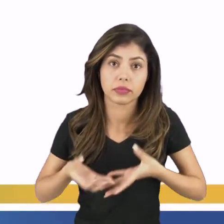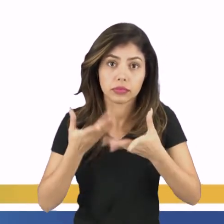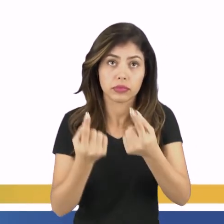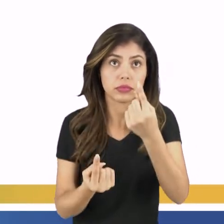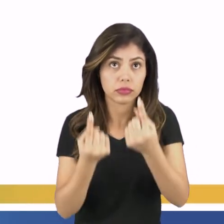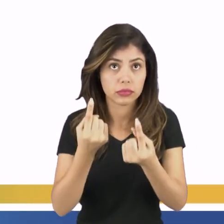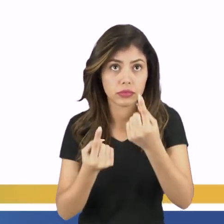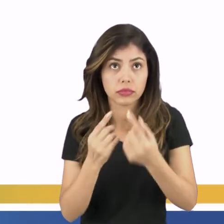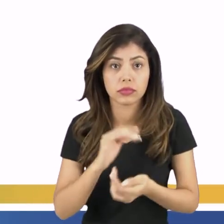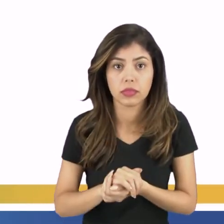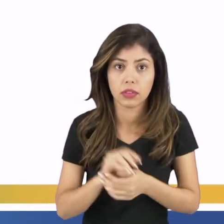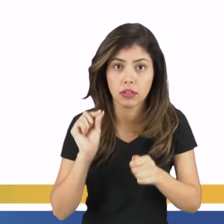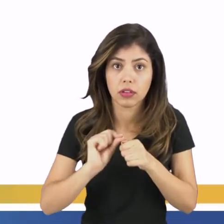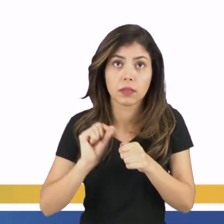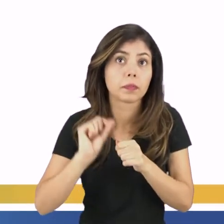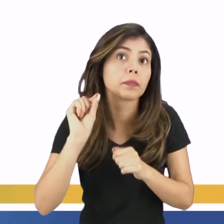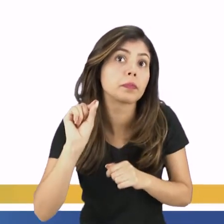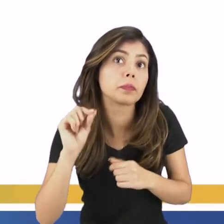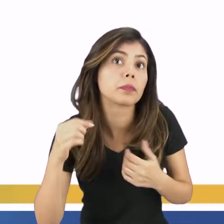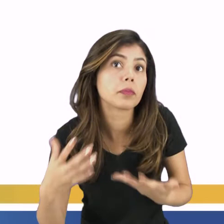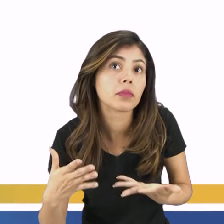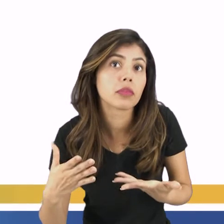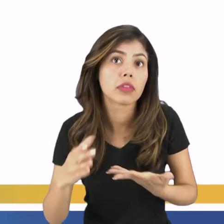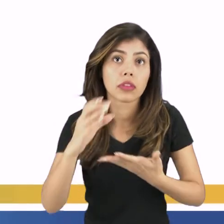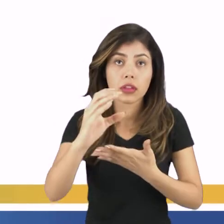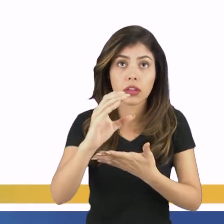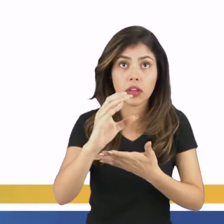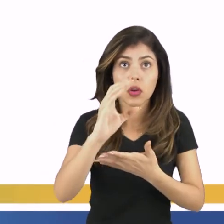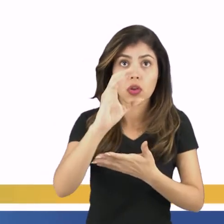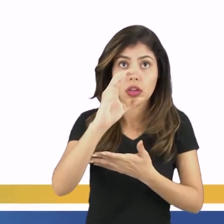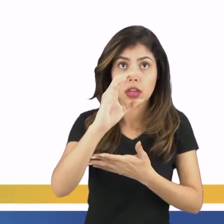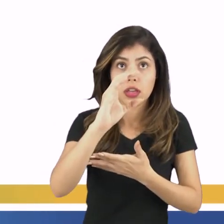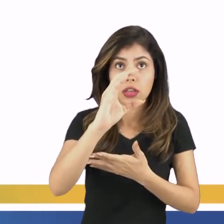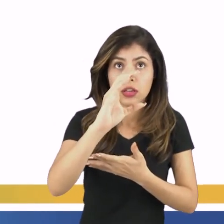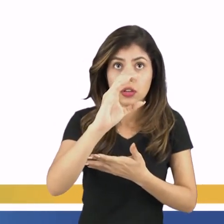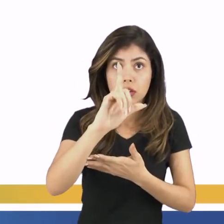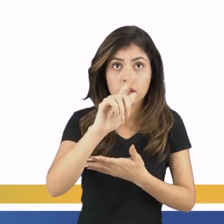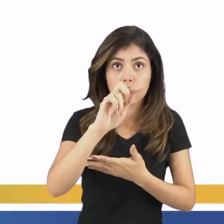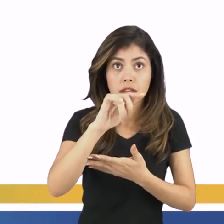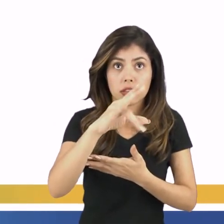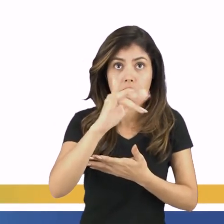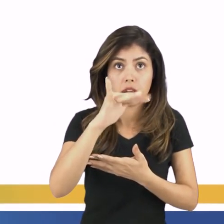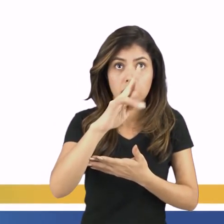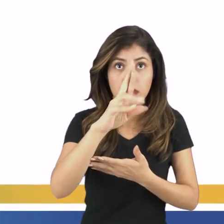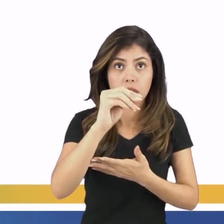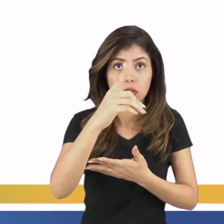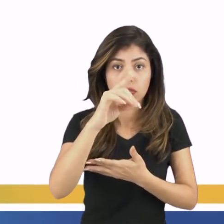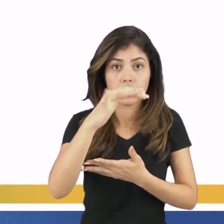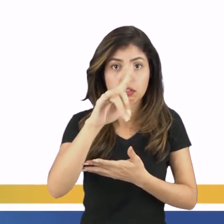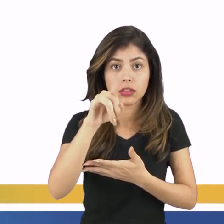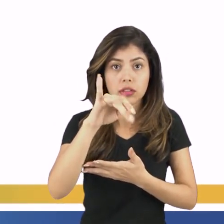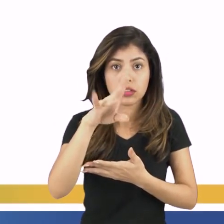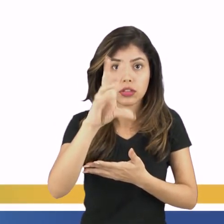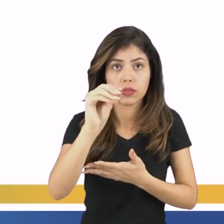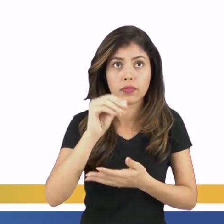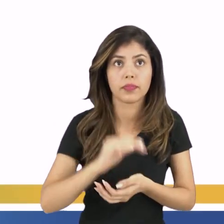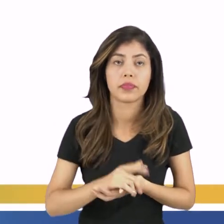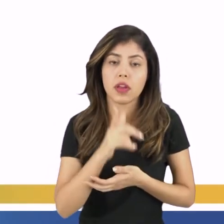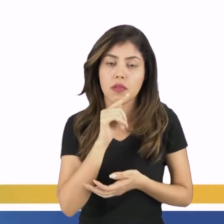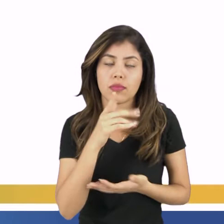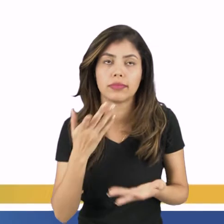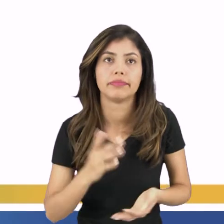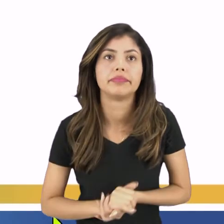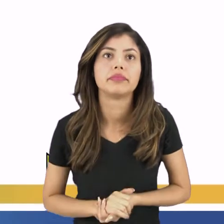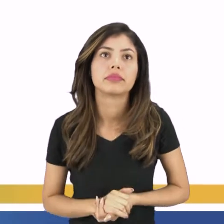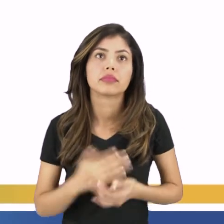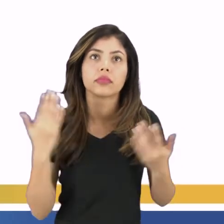si, formou o cianeto de 5 e água. E agora a gente vai falar